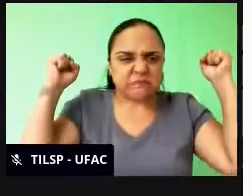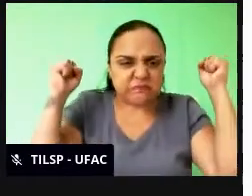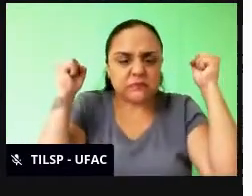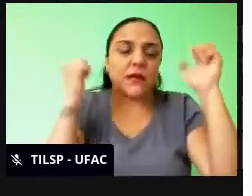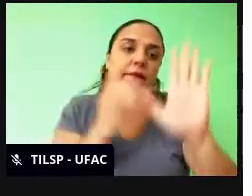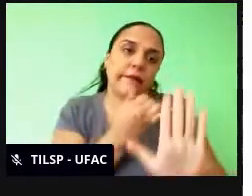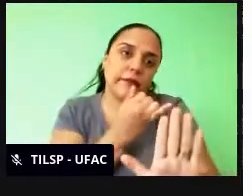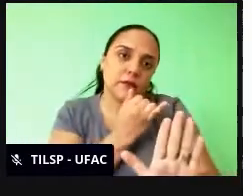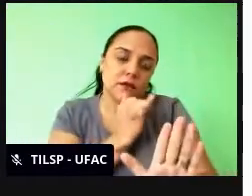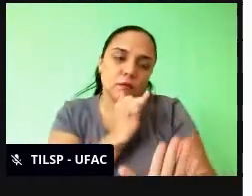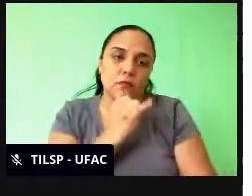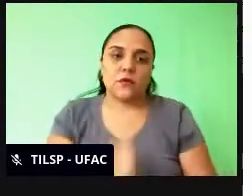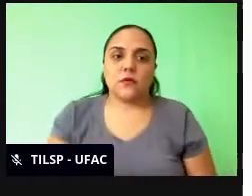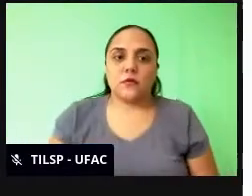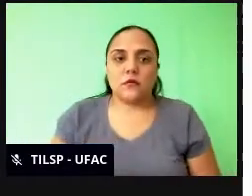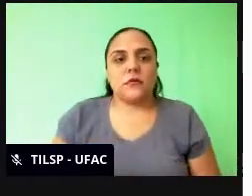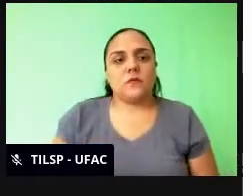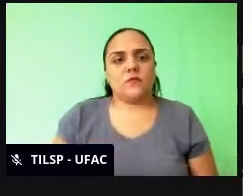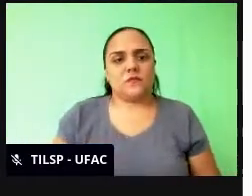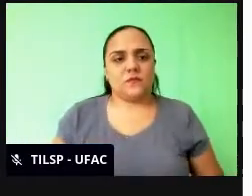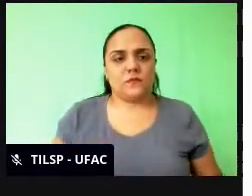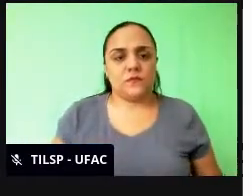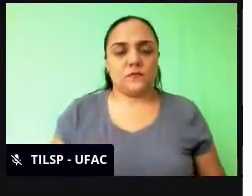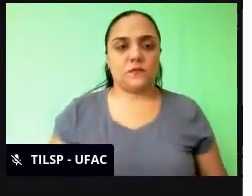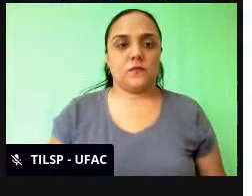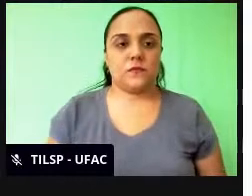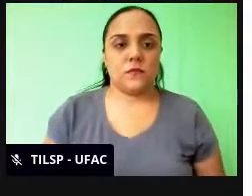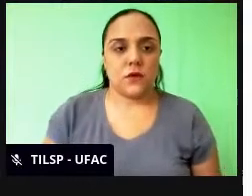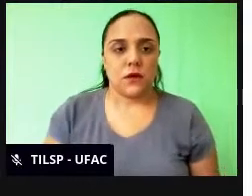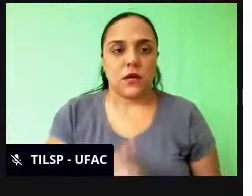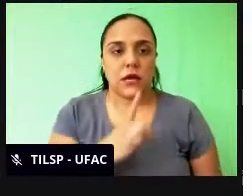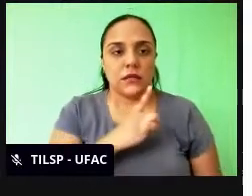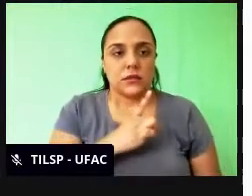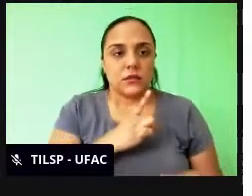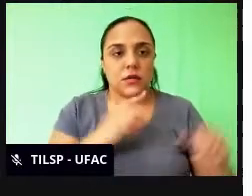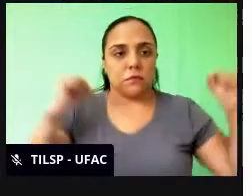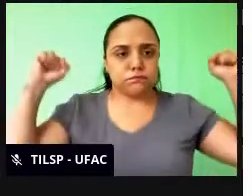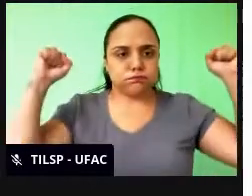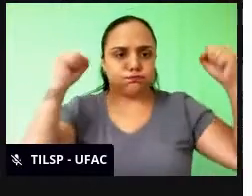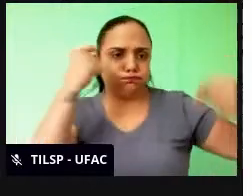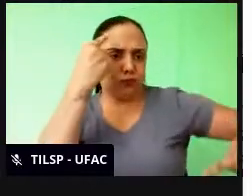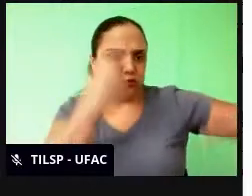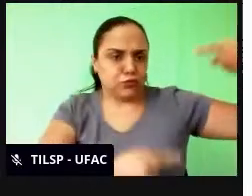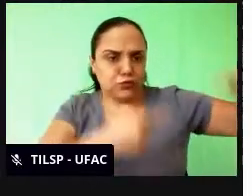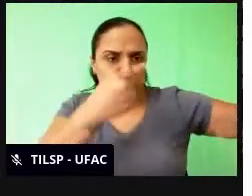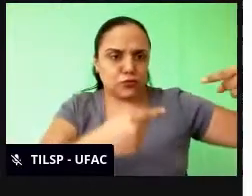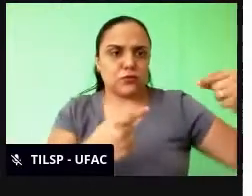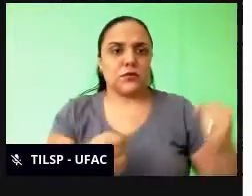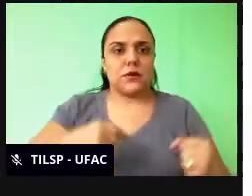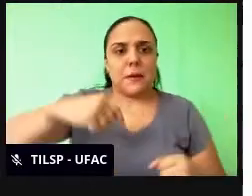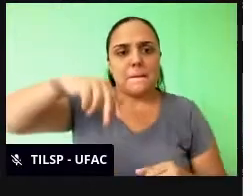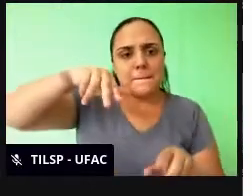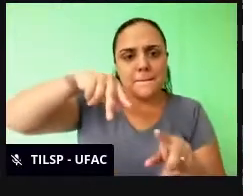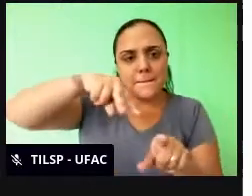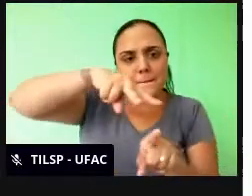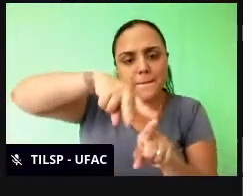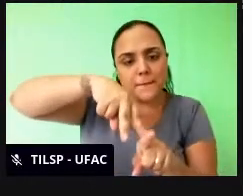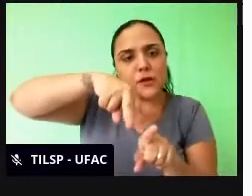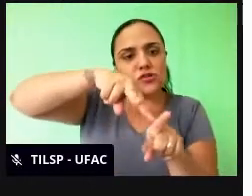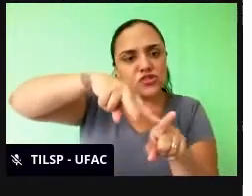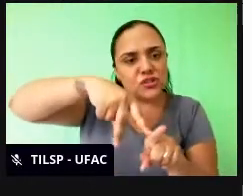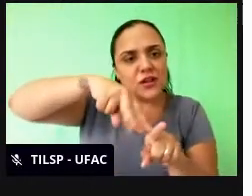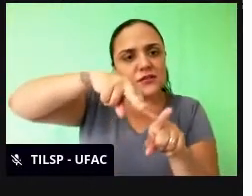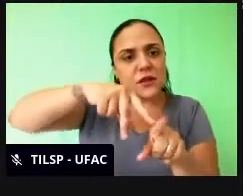por exemplo, modalidade esportiva que envolve um combate, ginastas, patinação e também